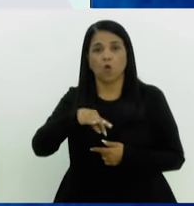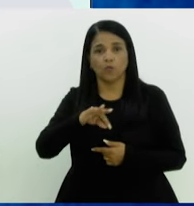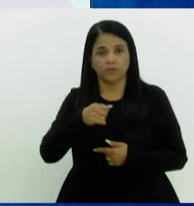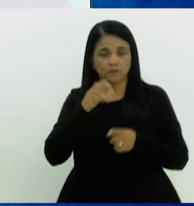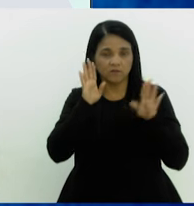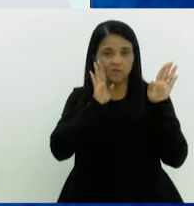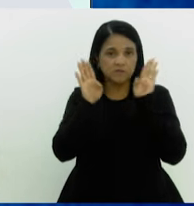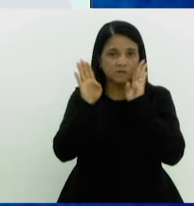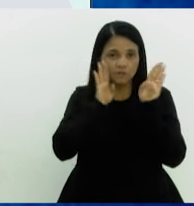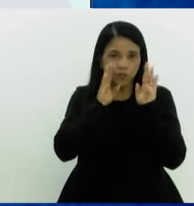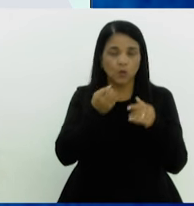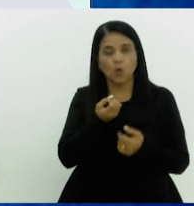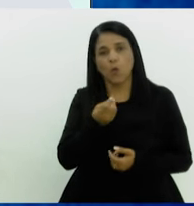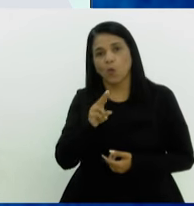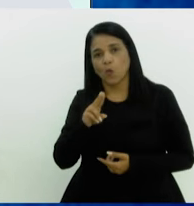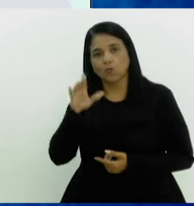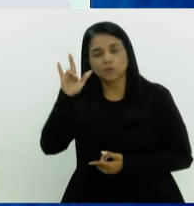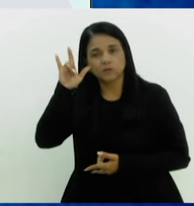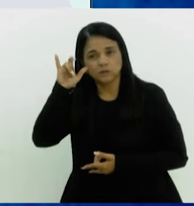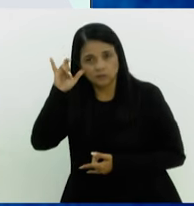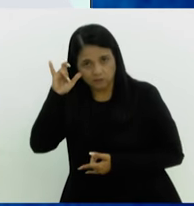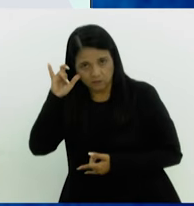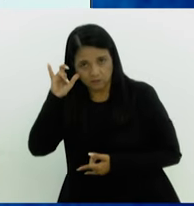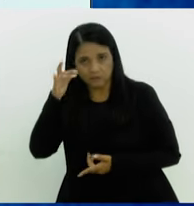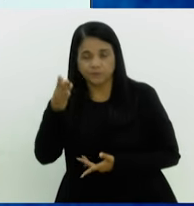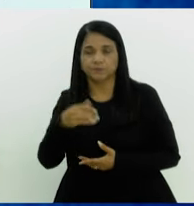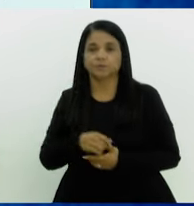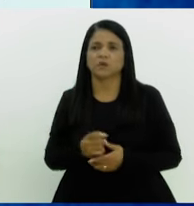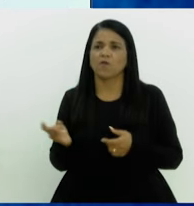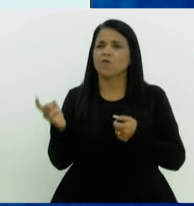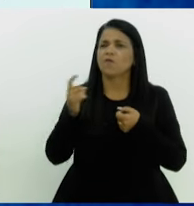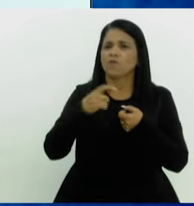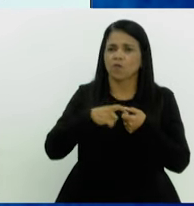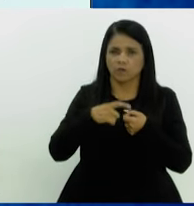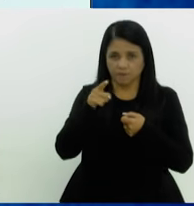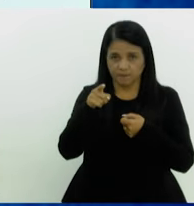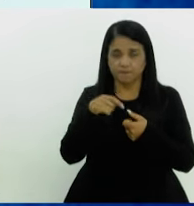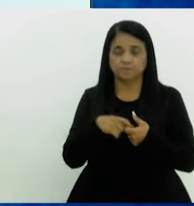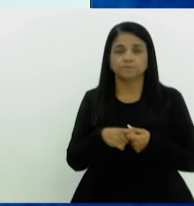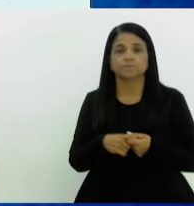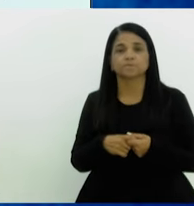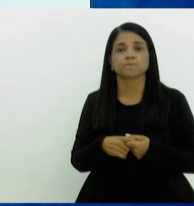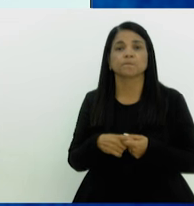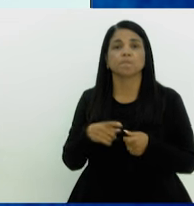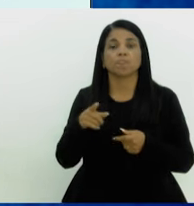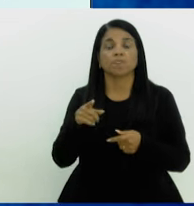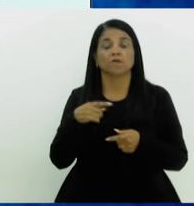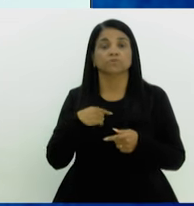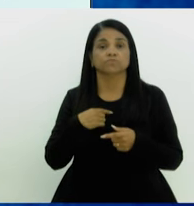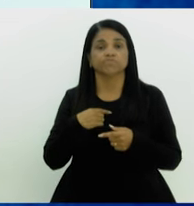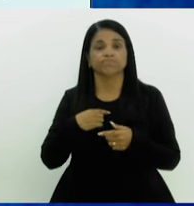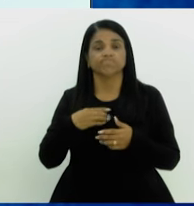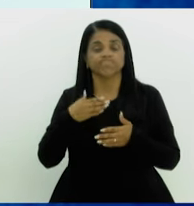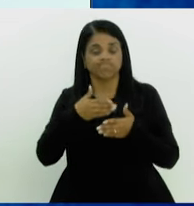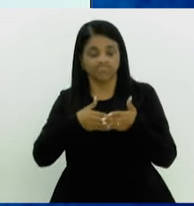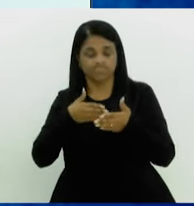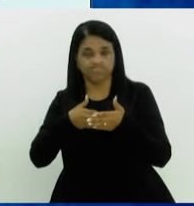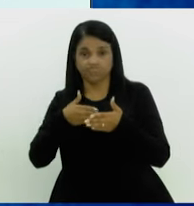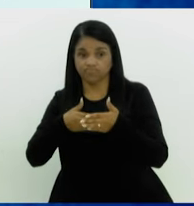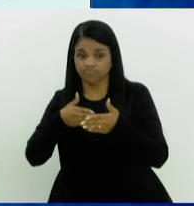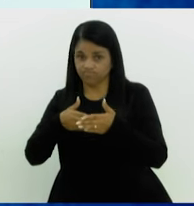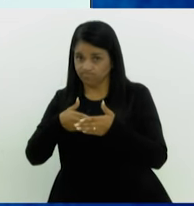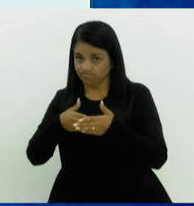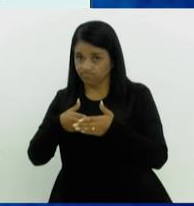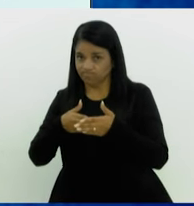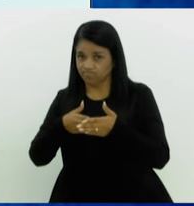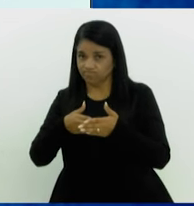no Instagram pode voltar no slide anterior por gentileza quando vocês restringem uma conta diferente de bloquear